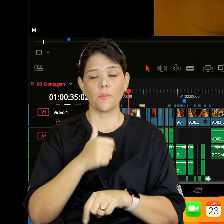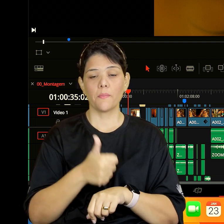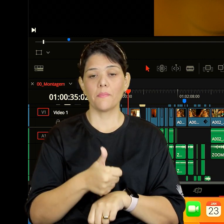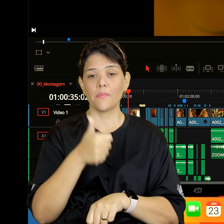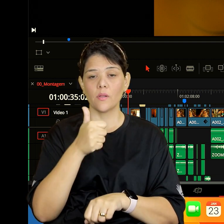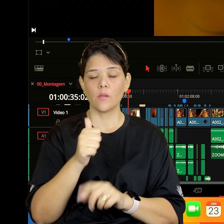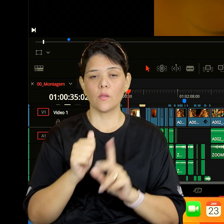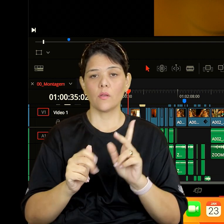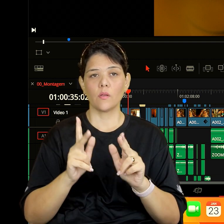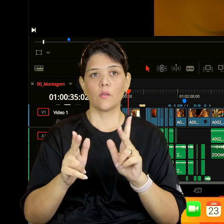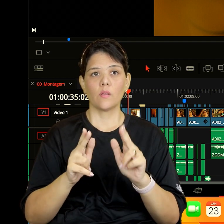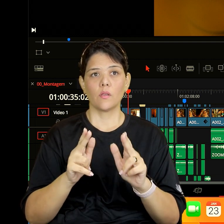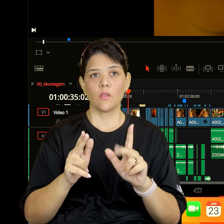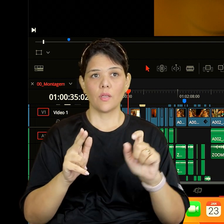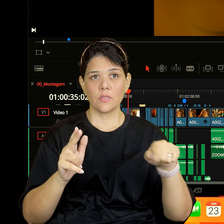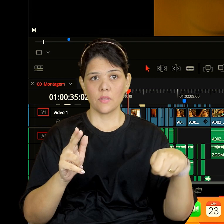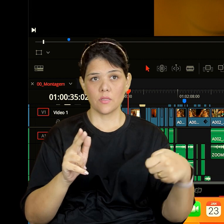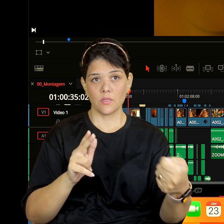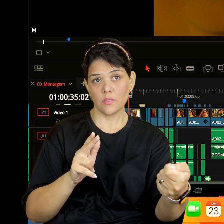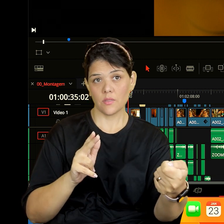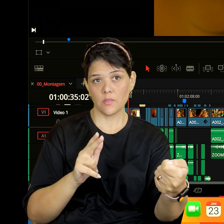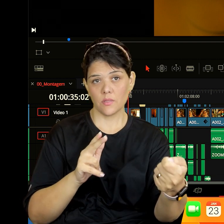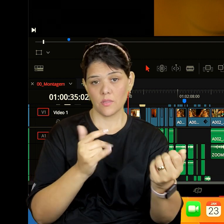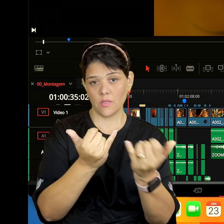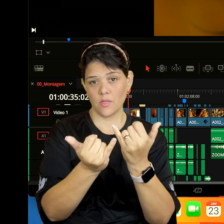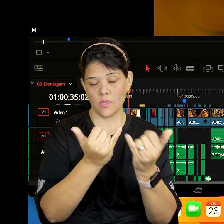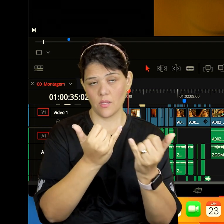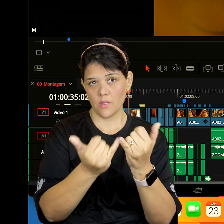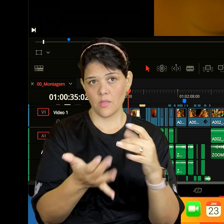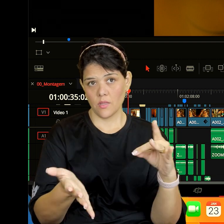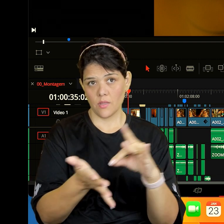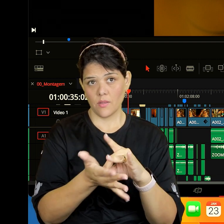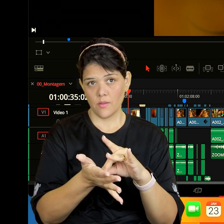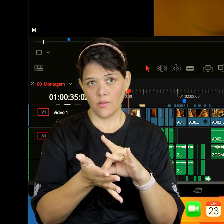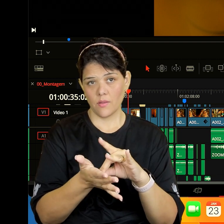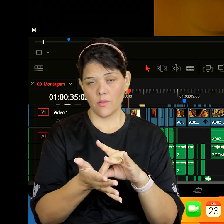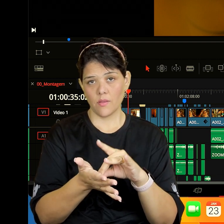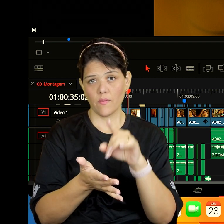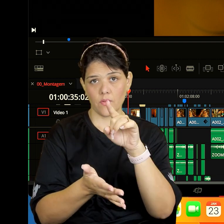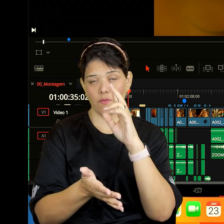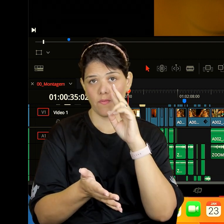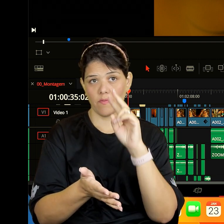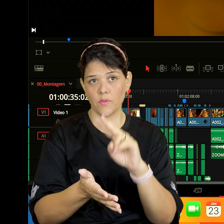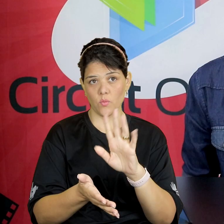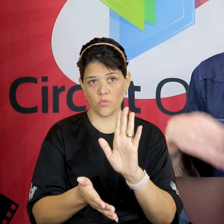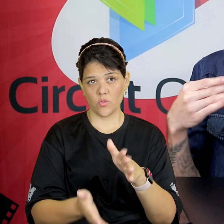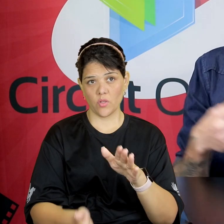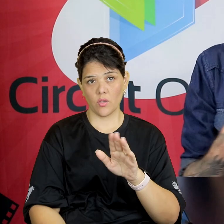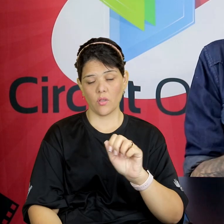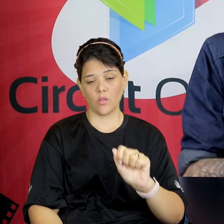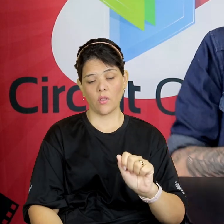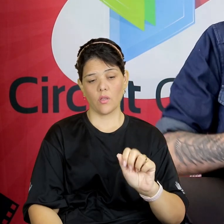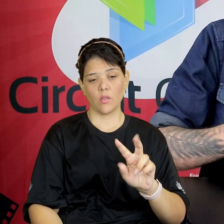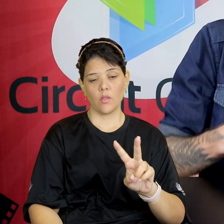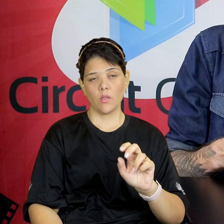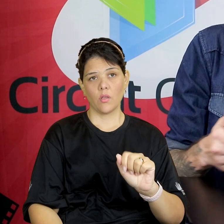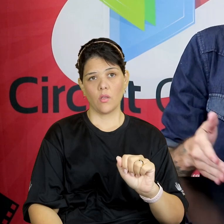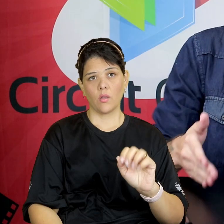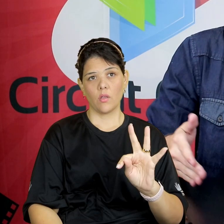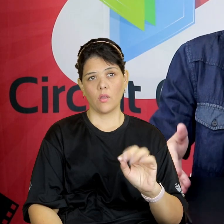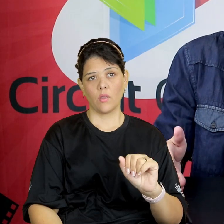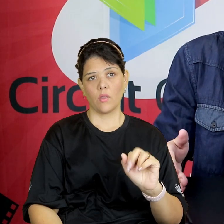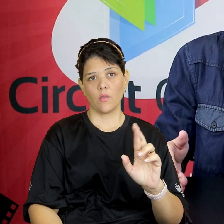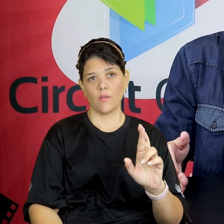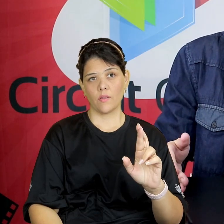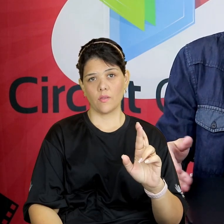parecem reais. Então, não sei se todo mundo viu o Avatar. Se vocês foram ver Avatar no cinema, vocês entendem. os efeitos especiais são muito,